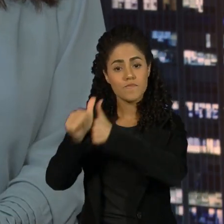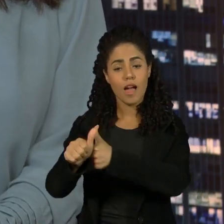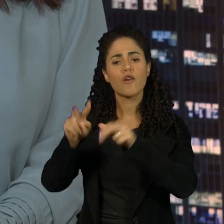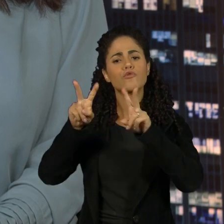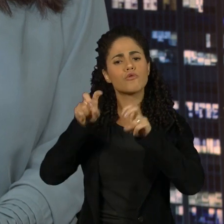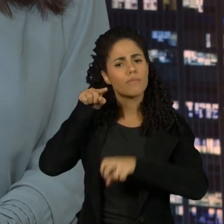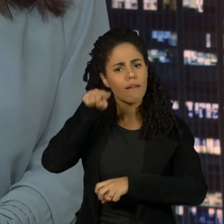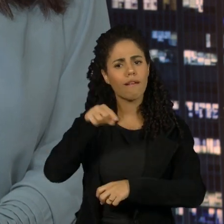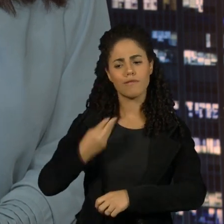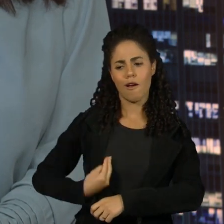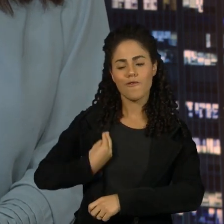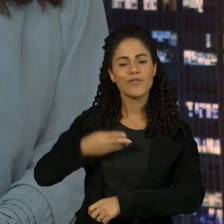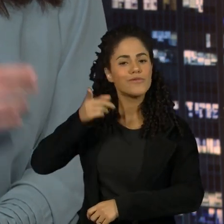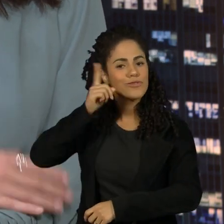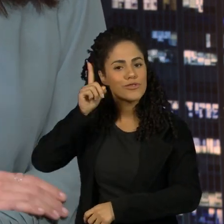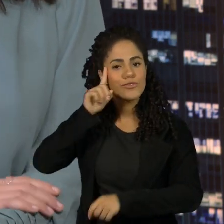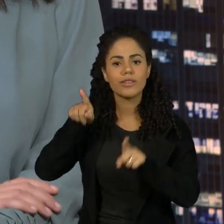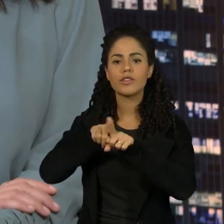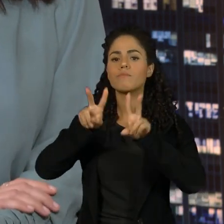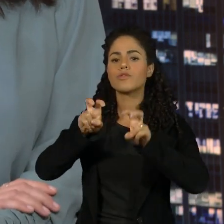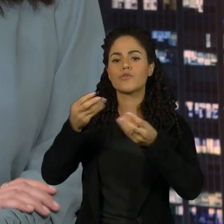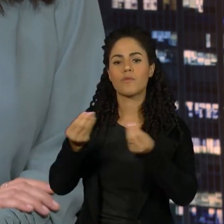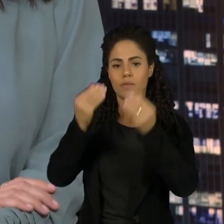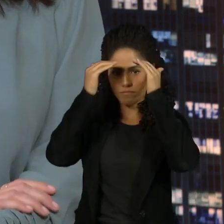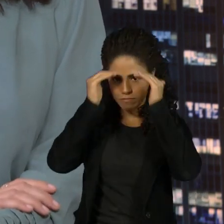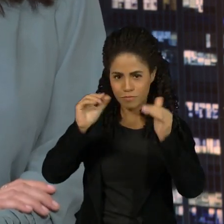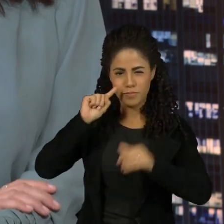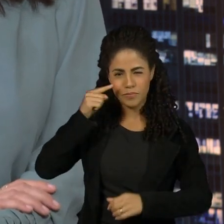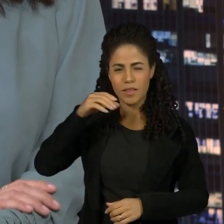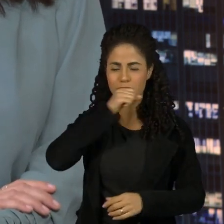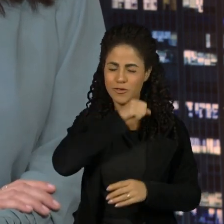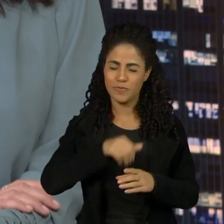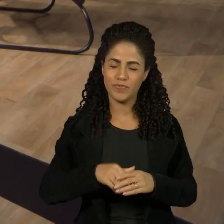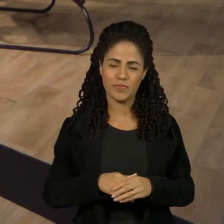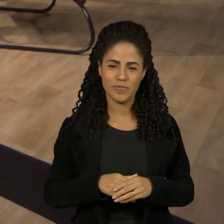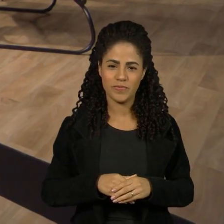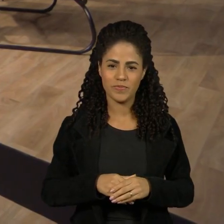fala sobre sua rotina e também sobre respeito. A gente volta já.